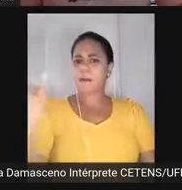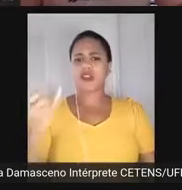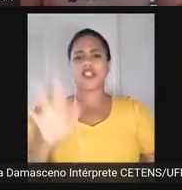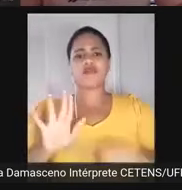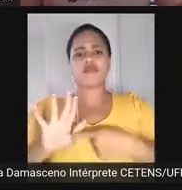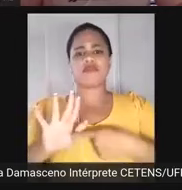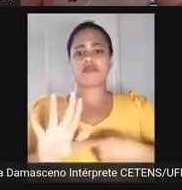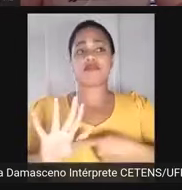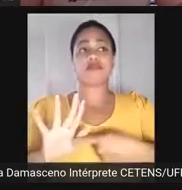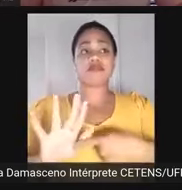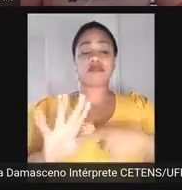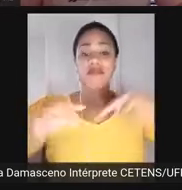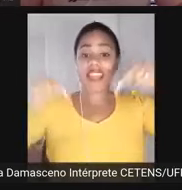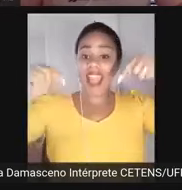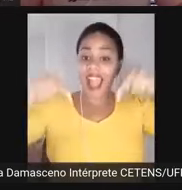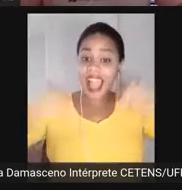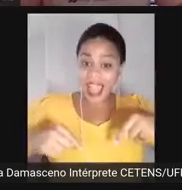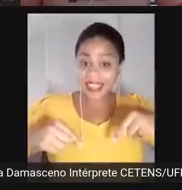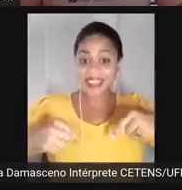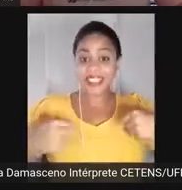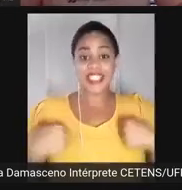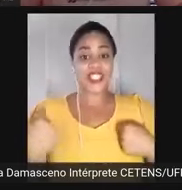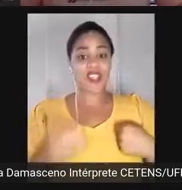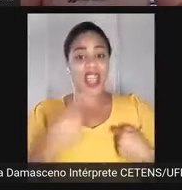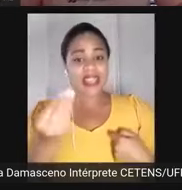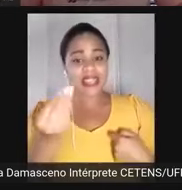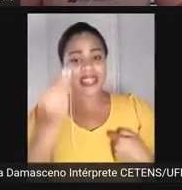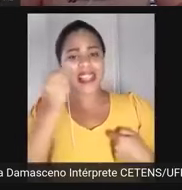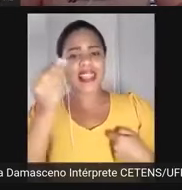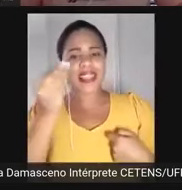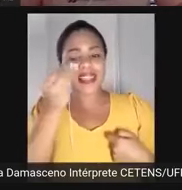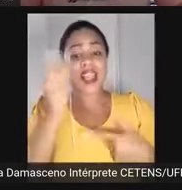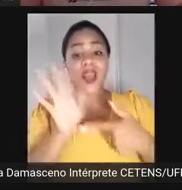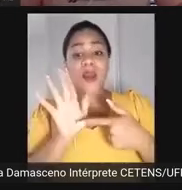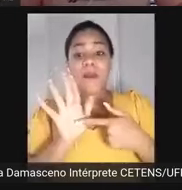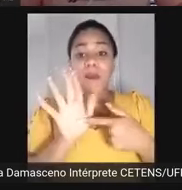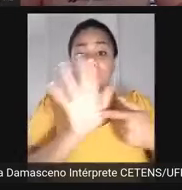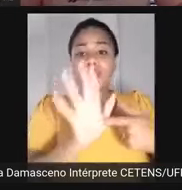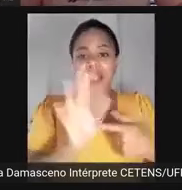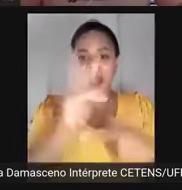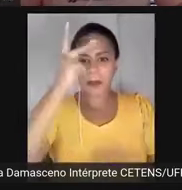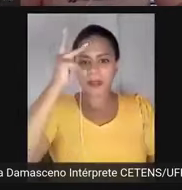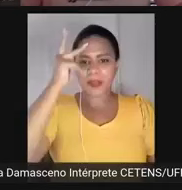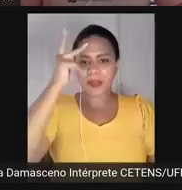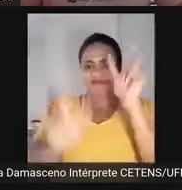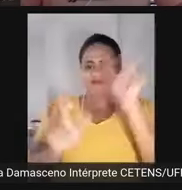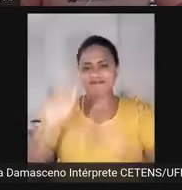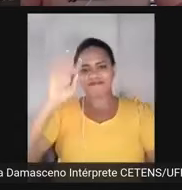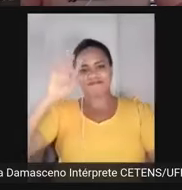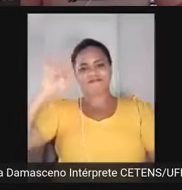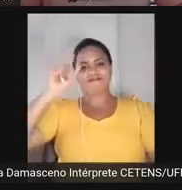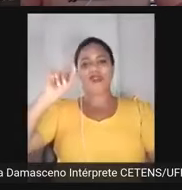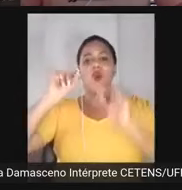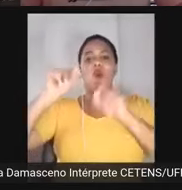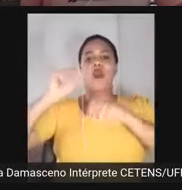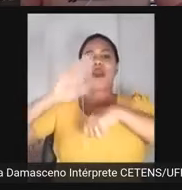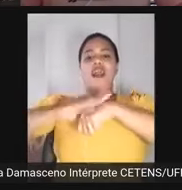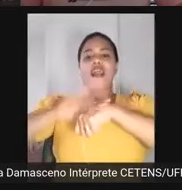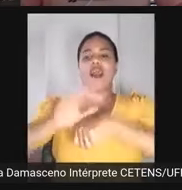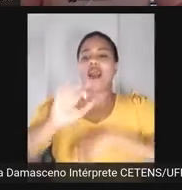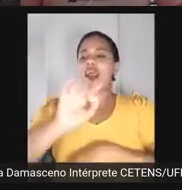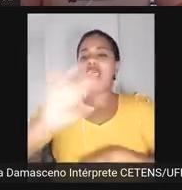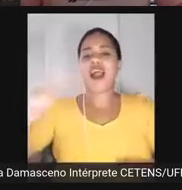é aqui que a gente, pelo menos, tenta quebrar um pouco desses estereótipos que são criados sobre os ciganos. Se quer conhecer mais sobre